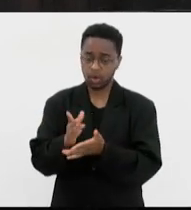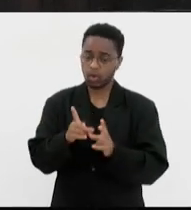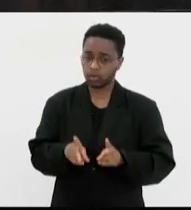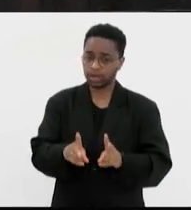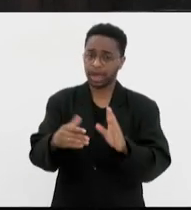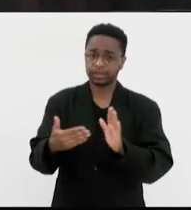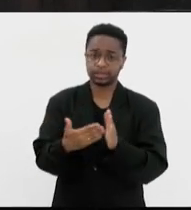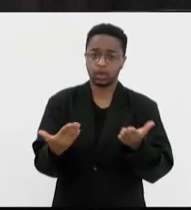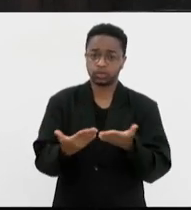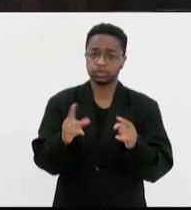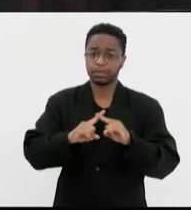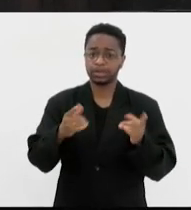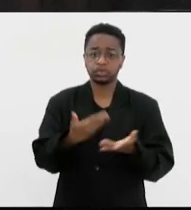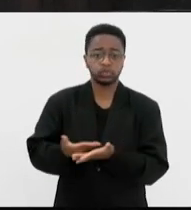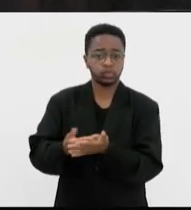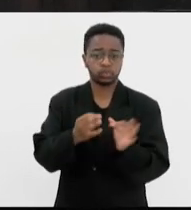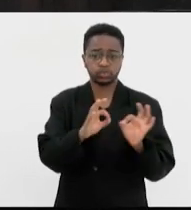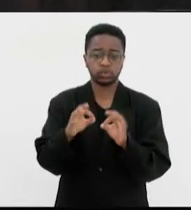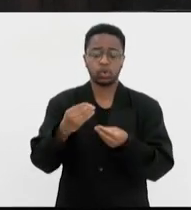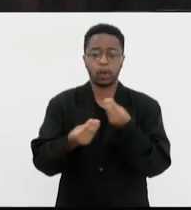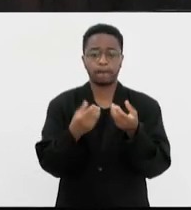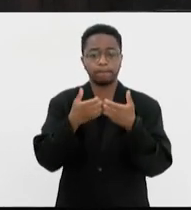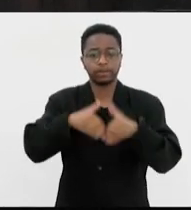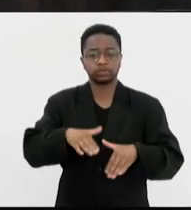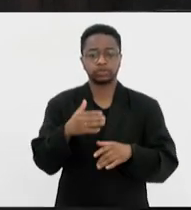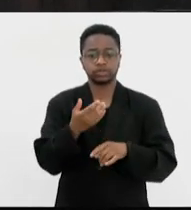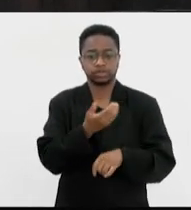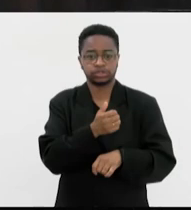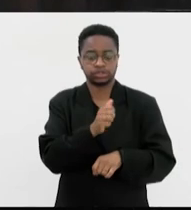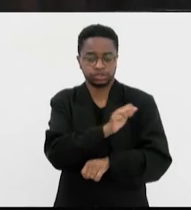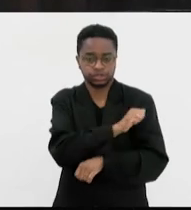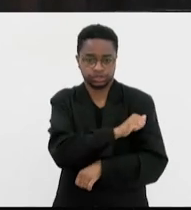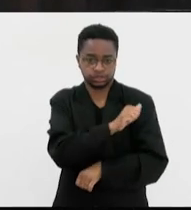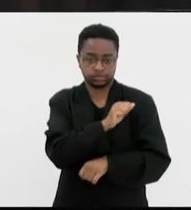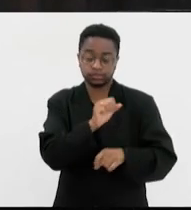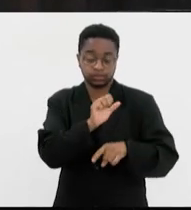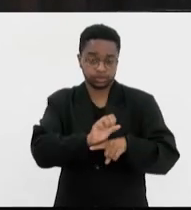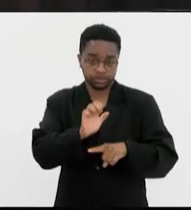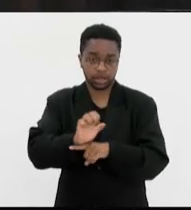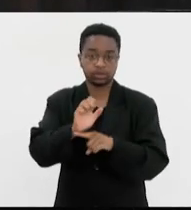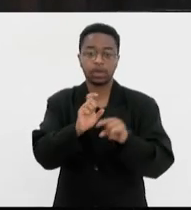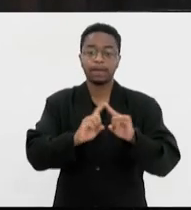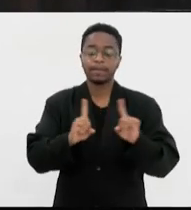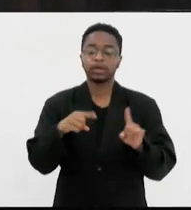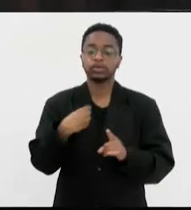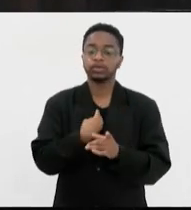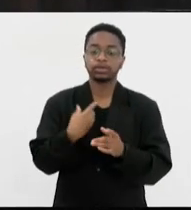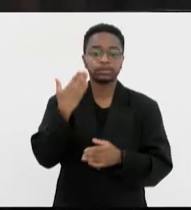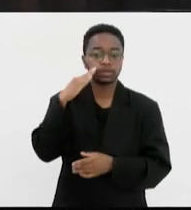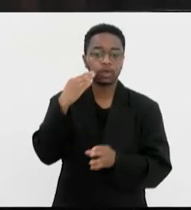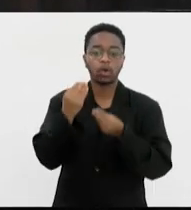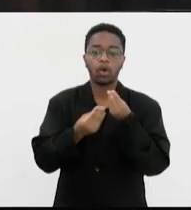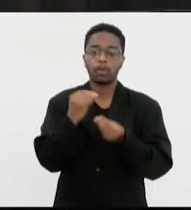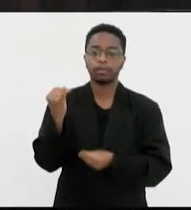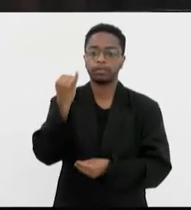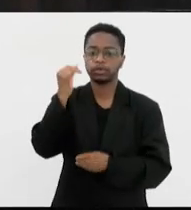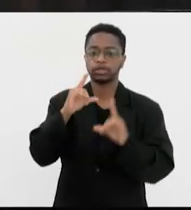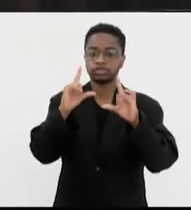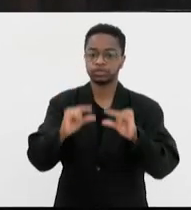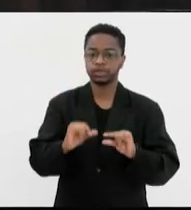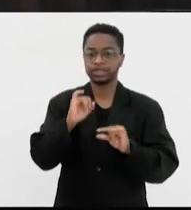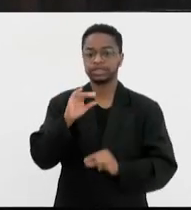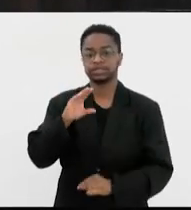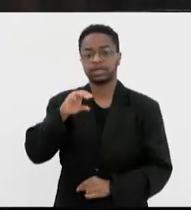sem estudo de impactos, mas a gente vem entendendo a importância de reduzir o ICMS dos itens da cesta